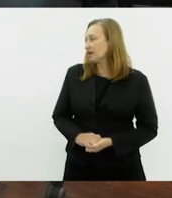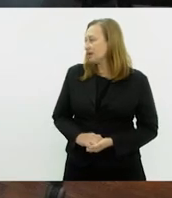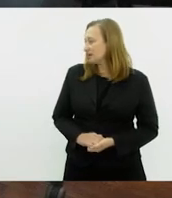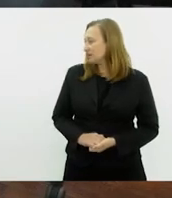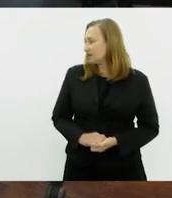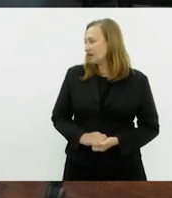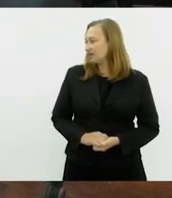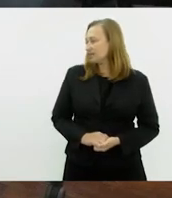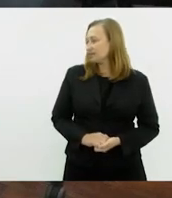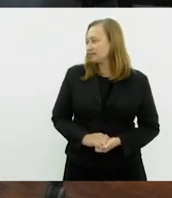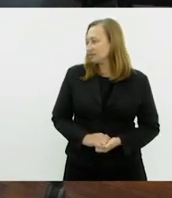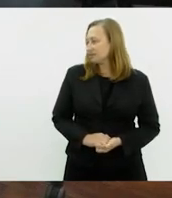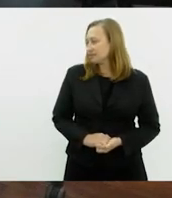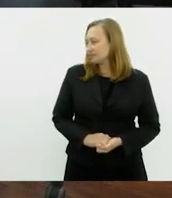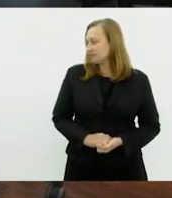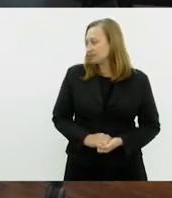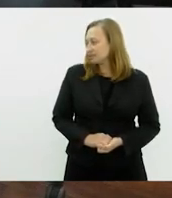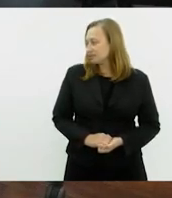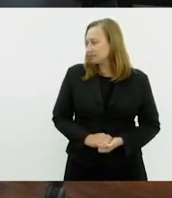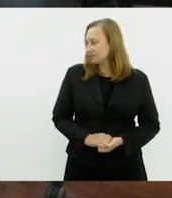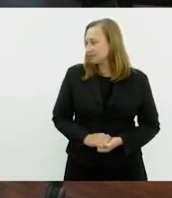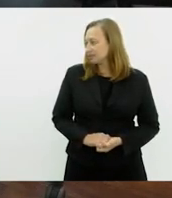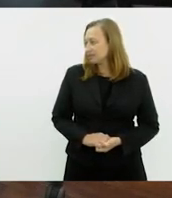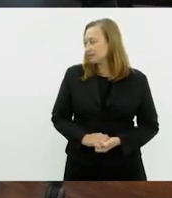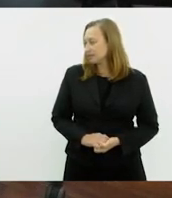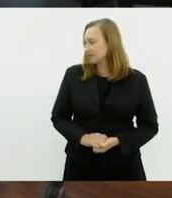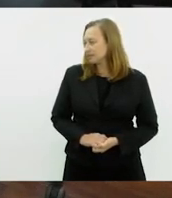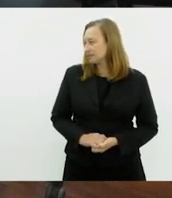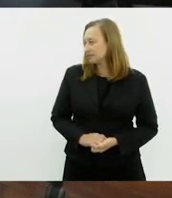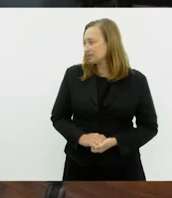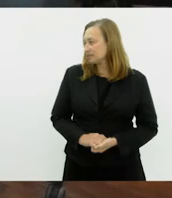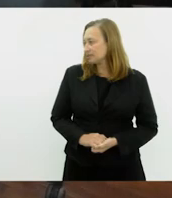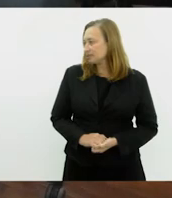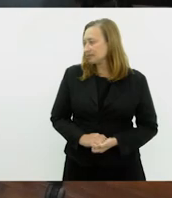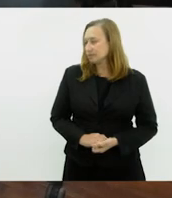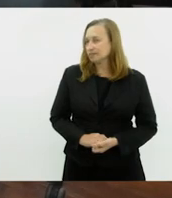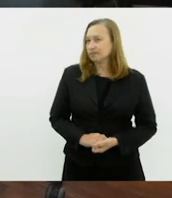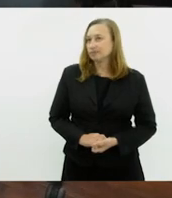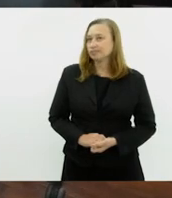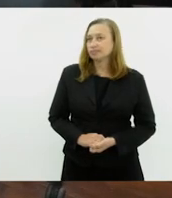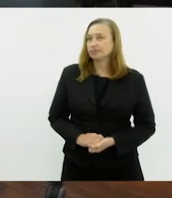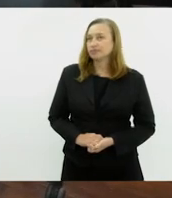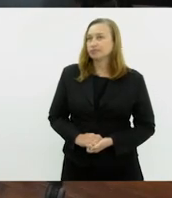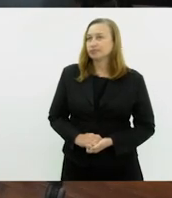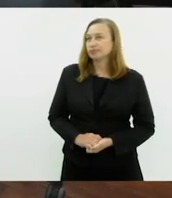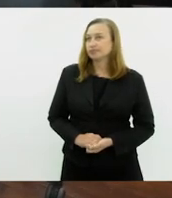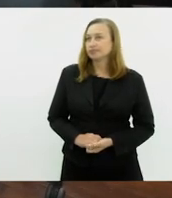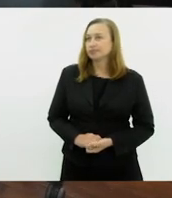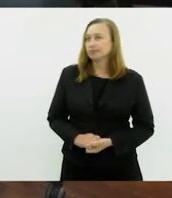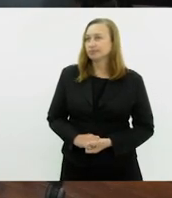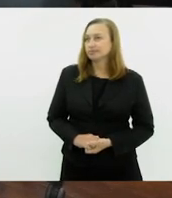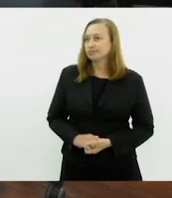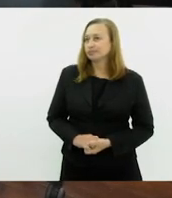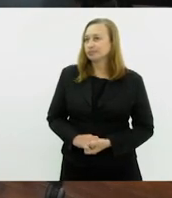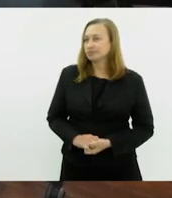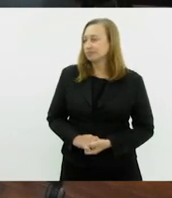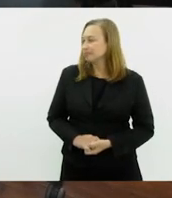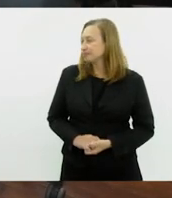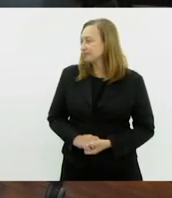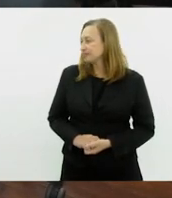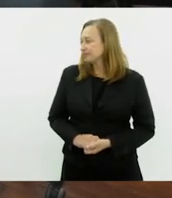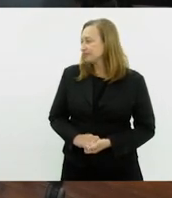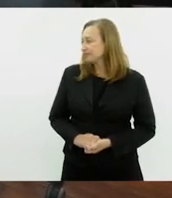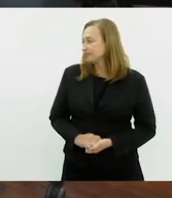prova que tava lá nos autos era o exame grafotécnico não tinha vou discutir isso a validade da